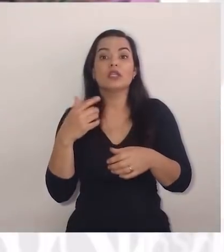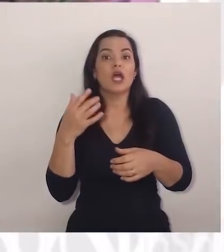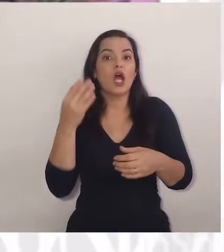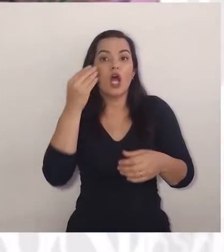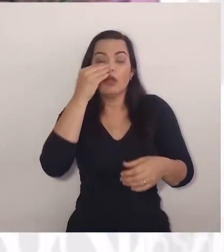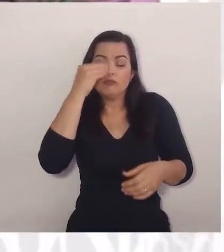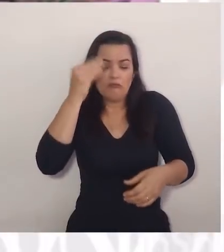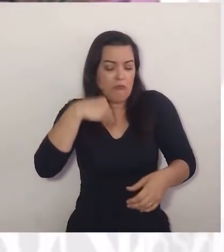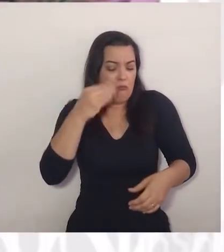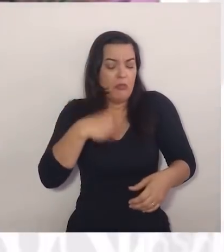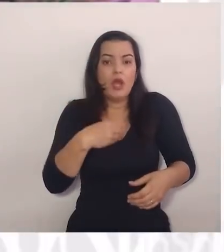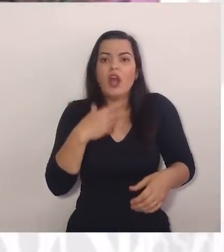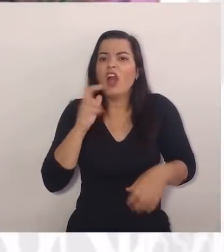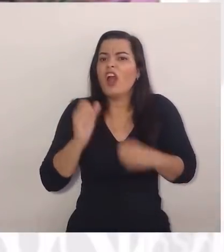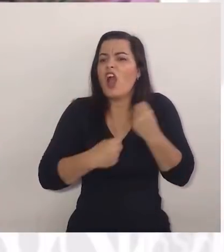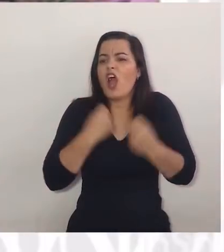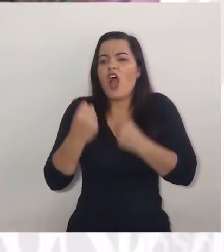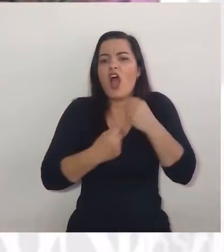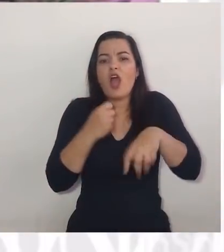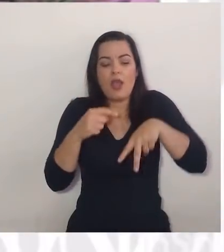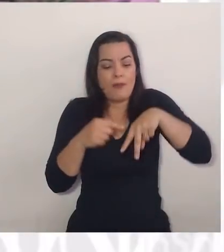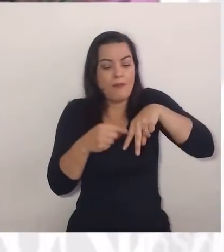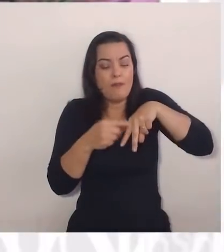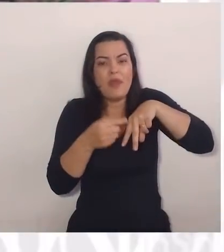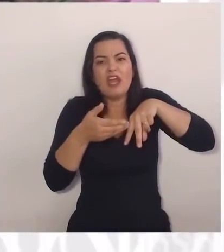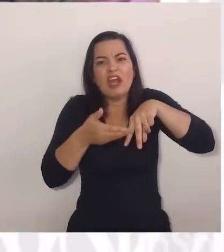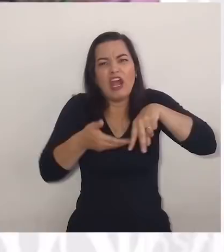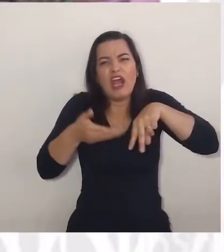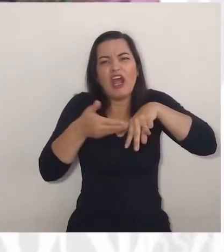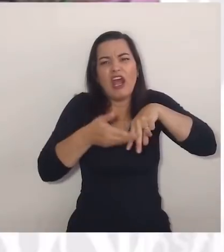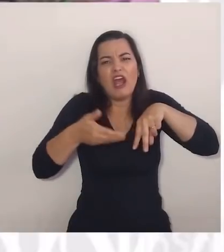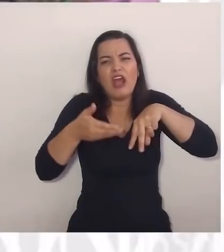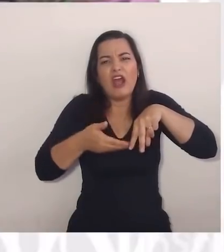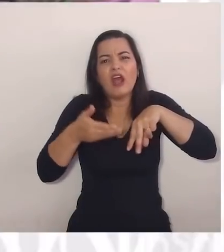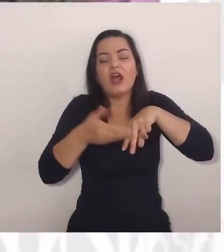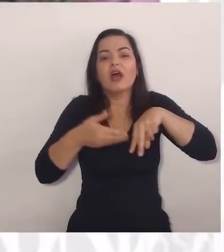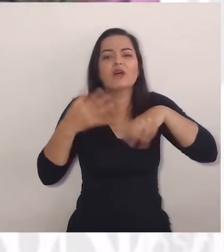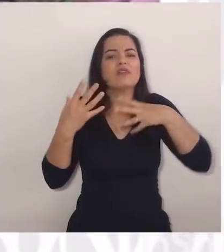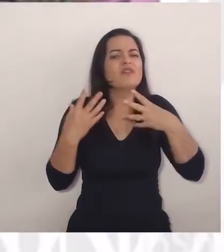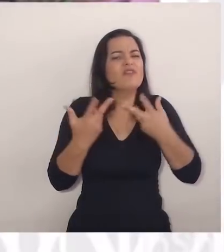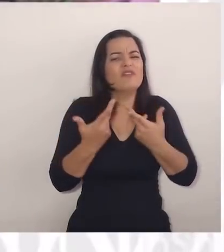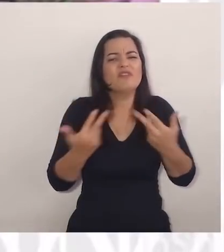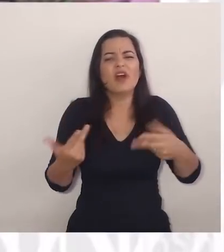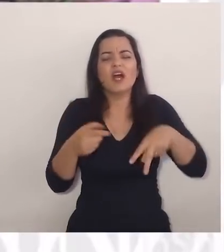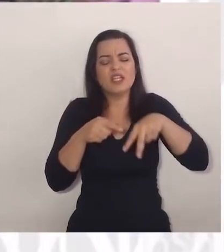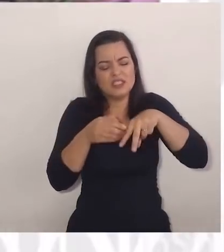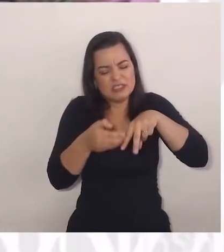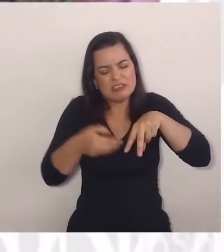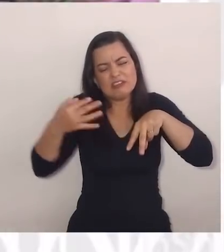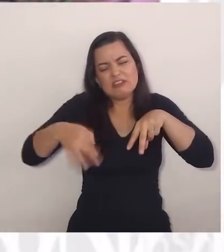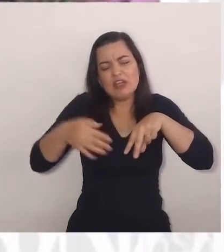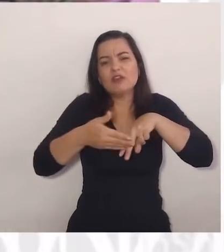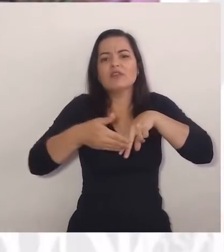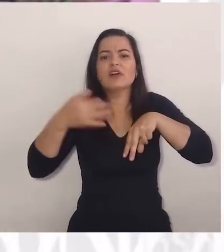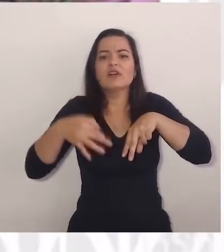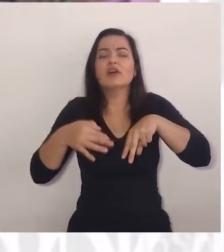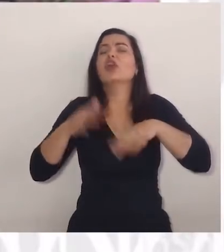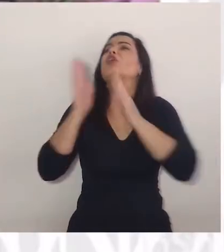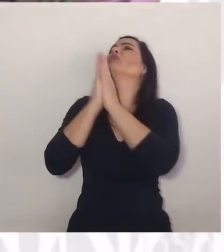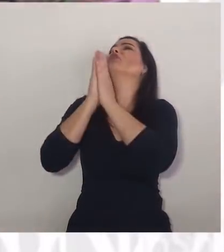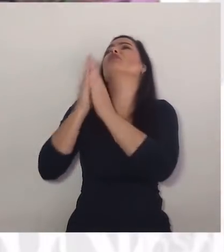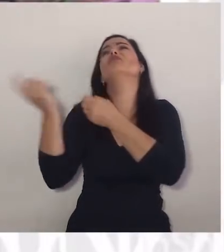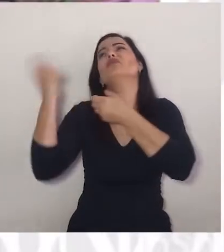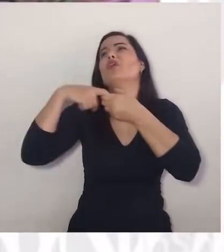os espinhos que iam rasgando-lhe as pernas desnudas. "Por favor, senhora,